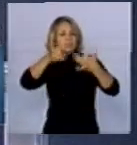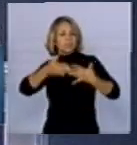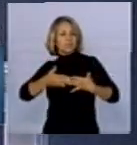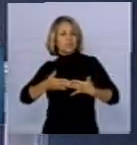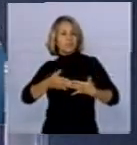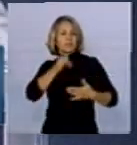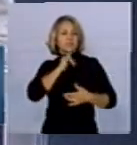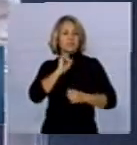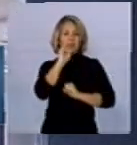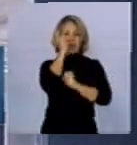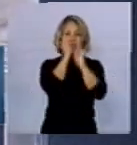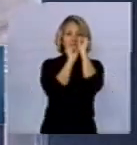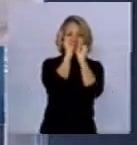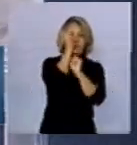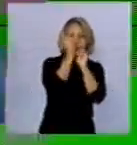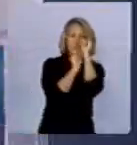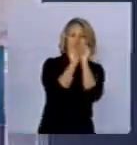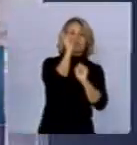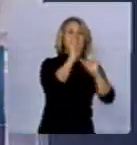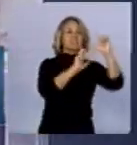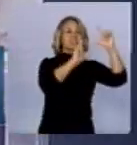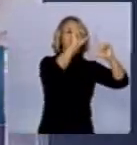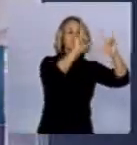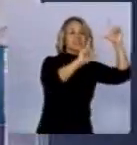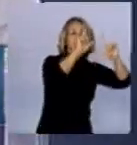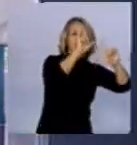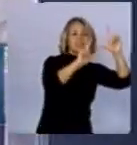a indústria do entretenimento